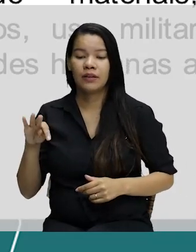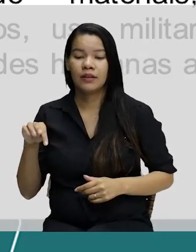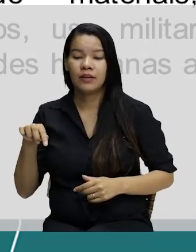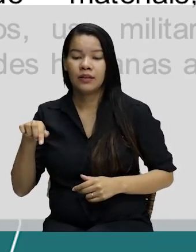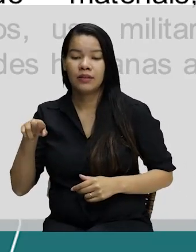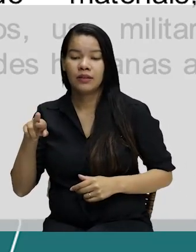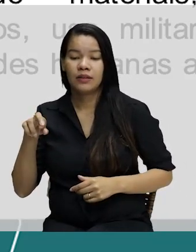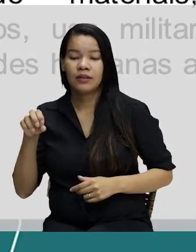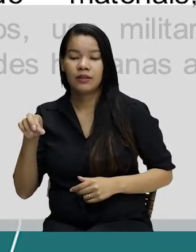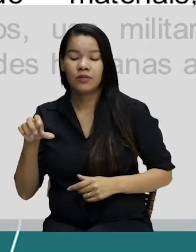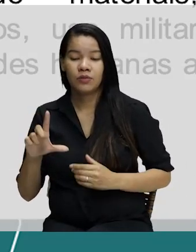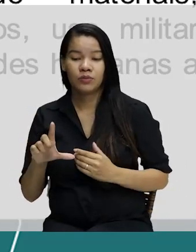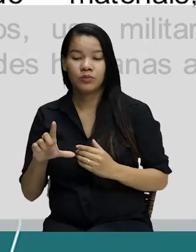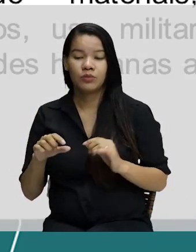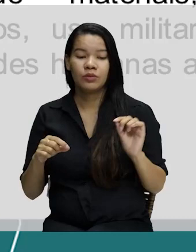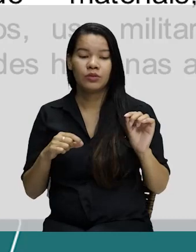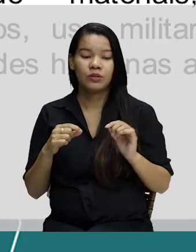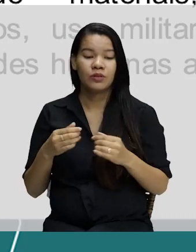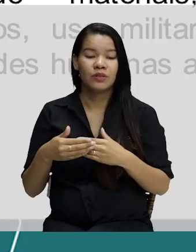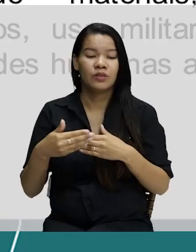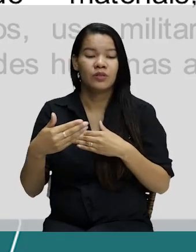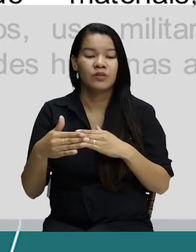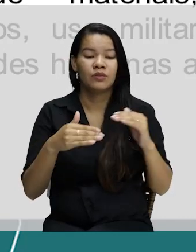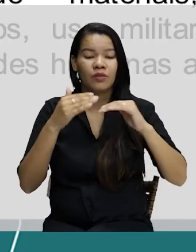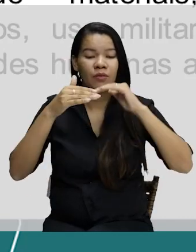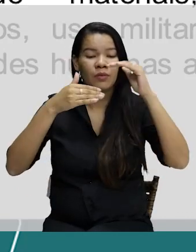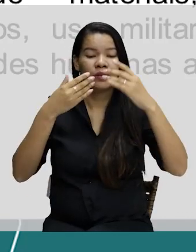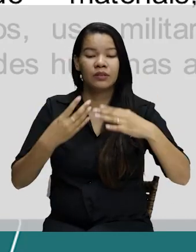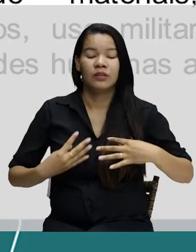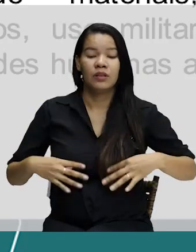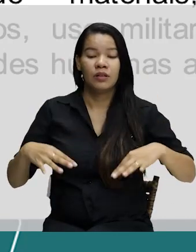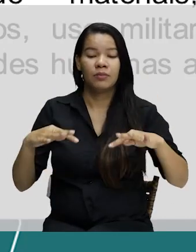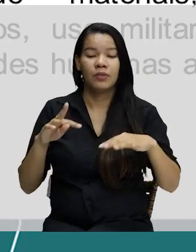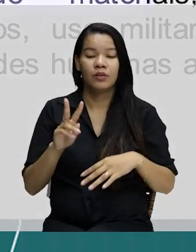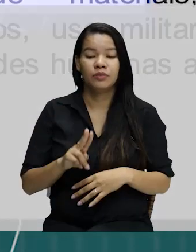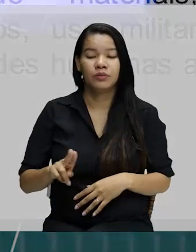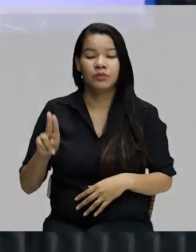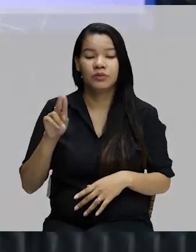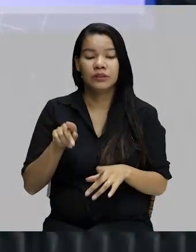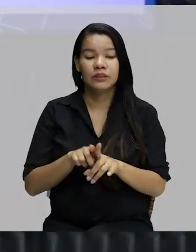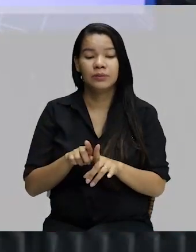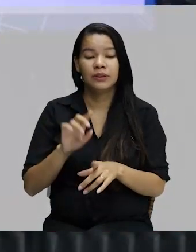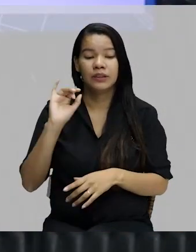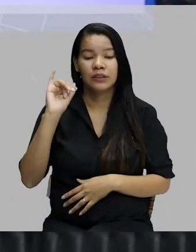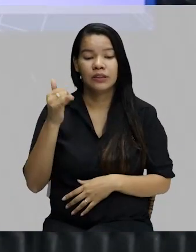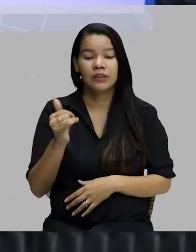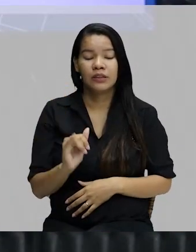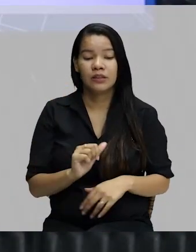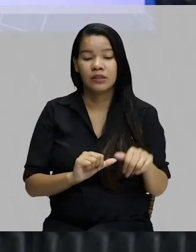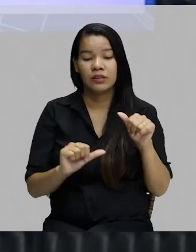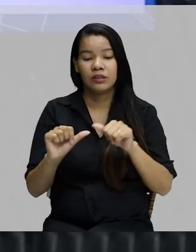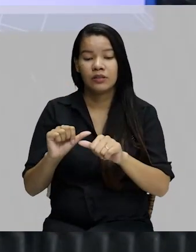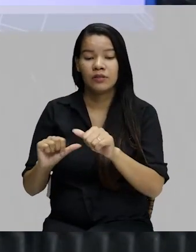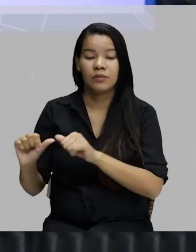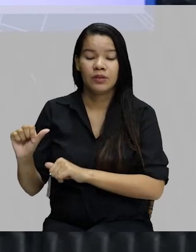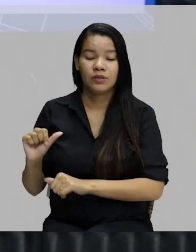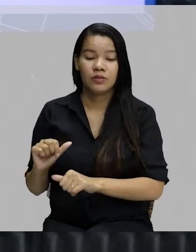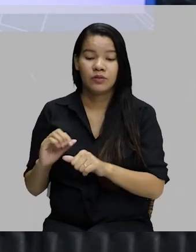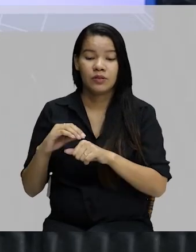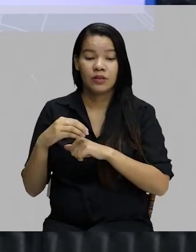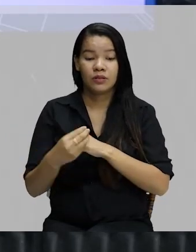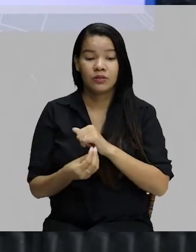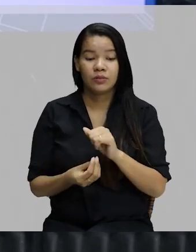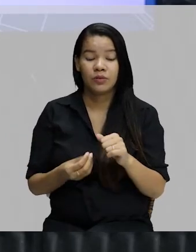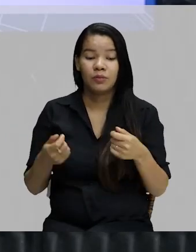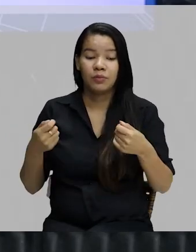da radioatividade e da energia gerada na transformação dos átomos. Ela